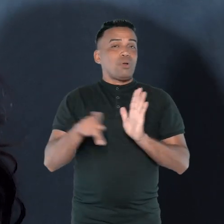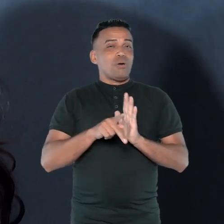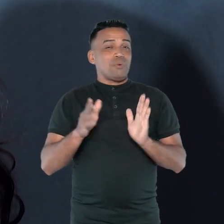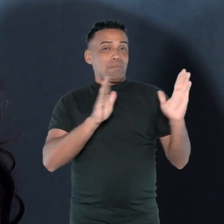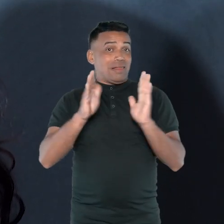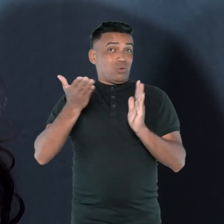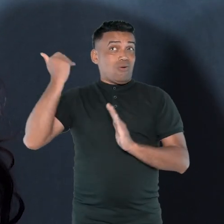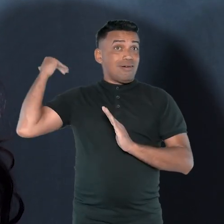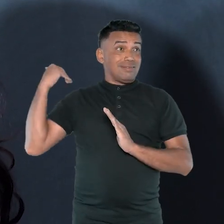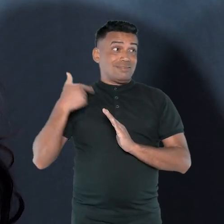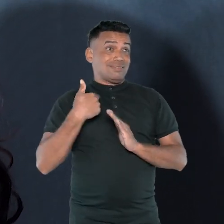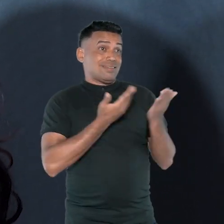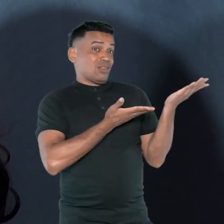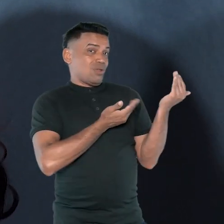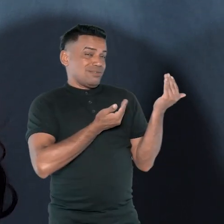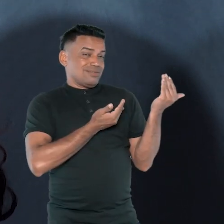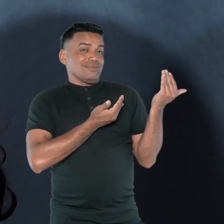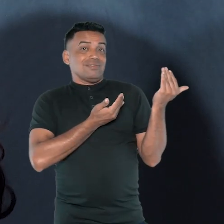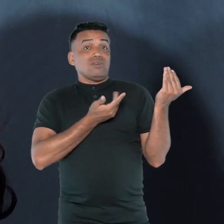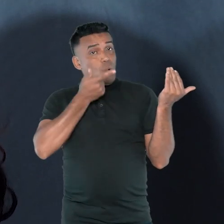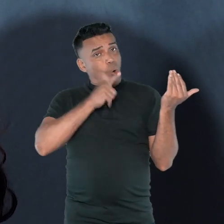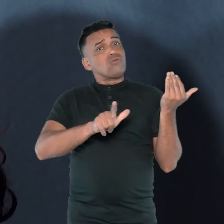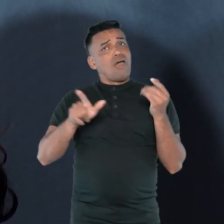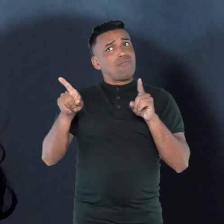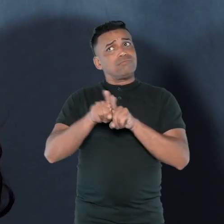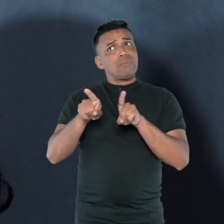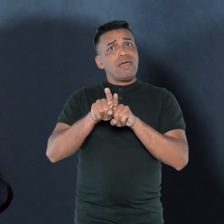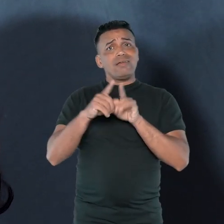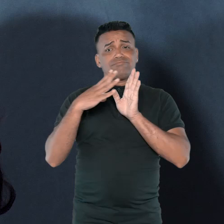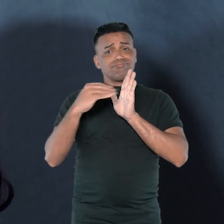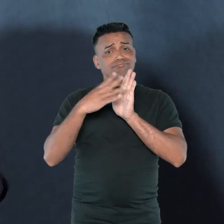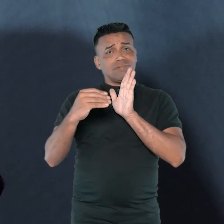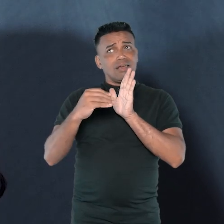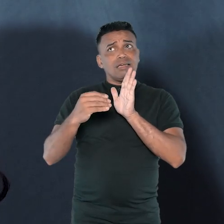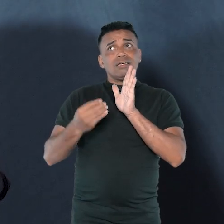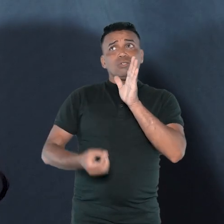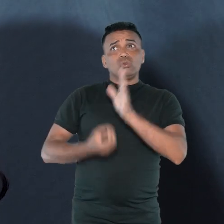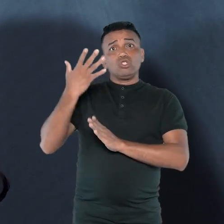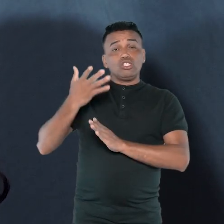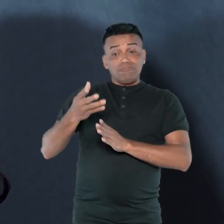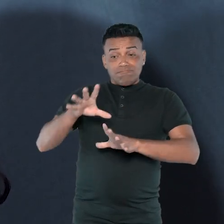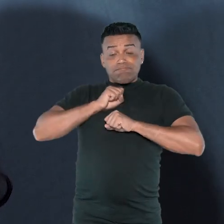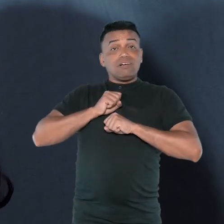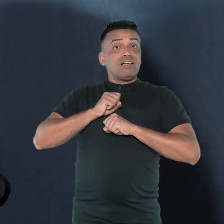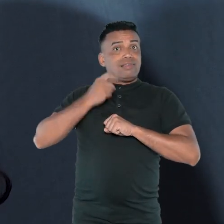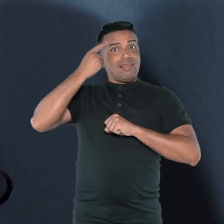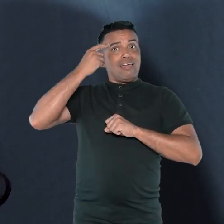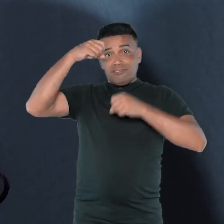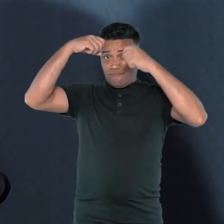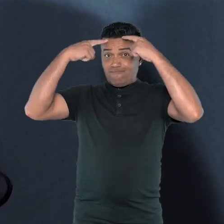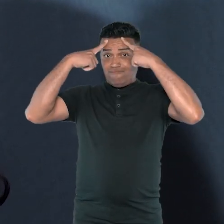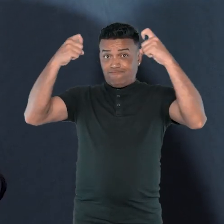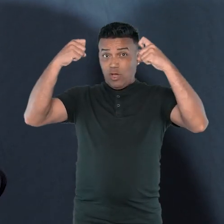época também, a gente vê que os adolescentes conseguem também reproduzir ideias muito violentas, né? O fato